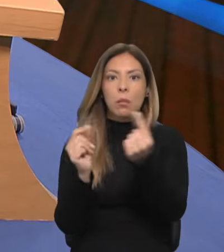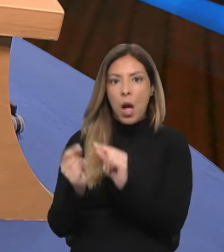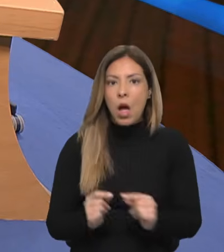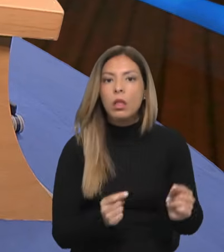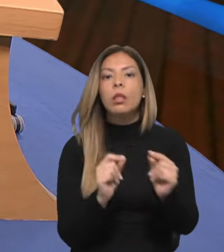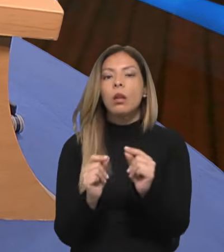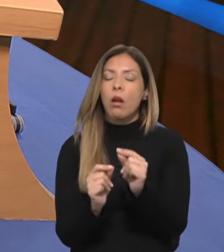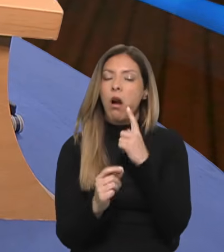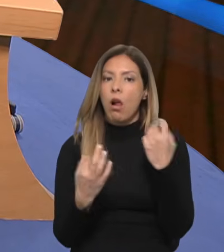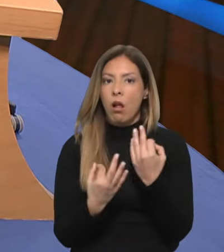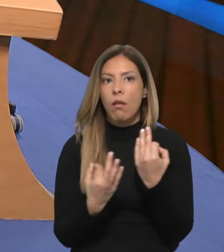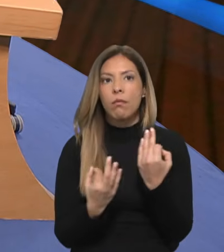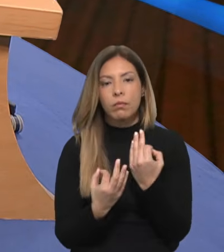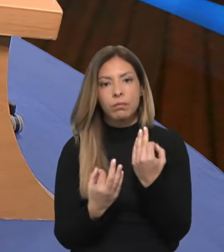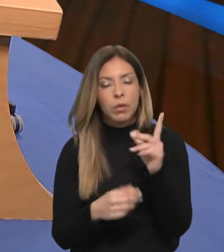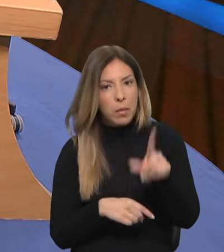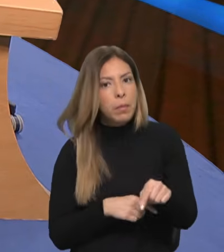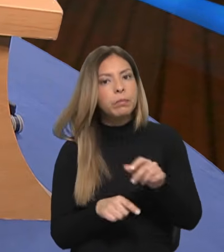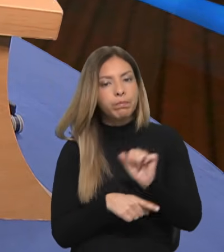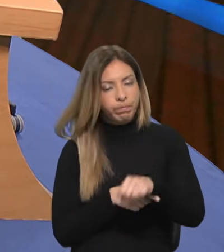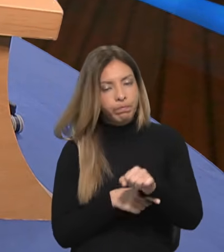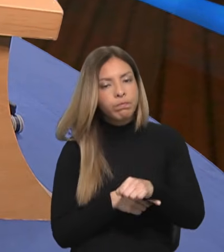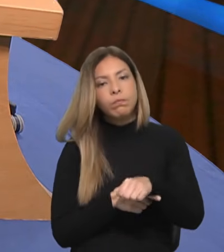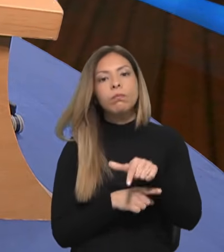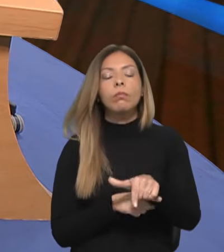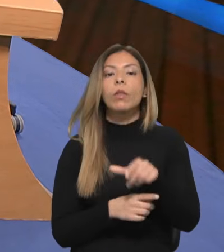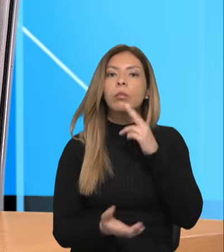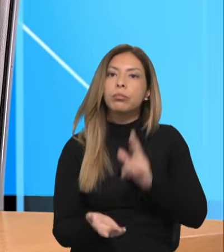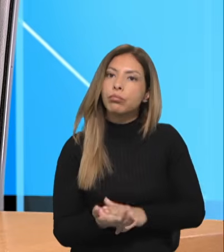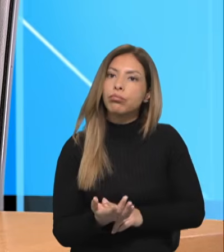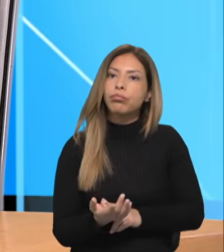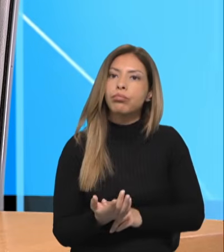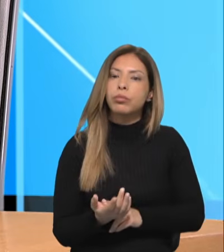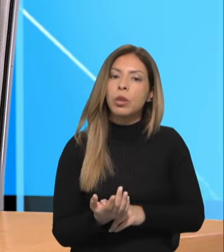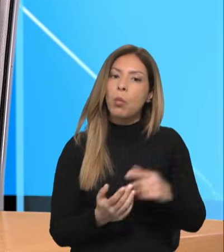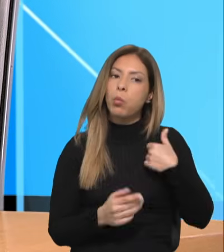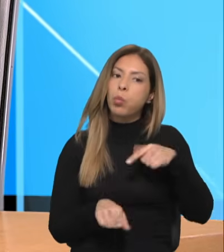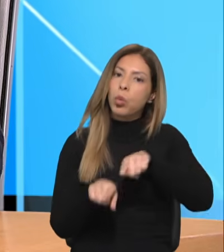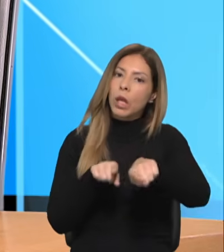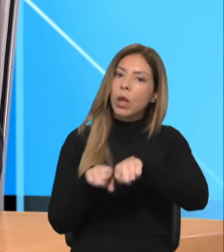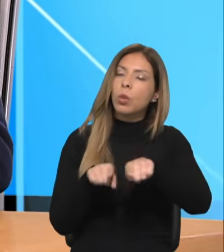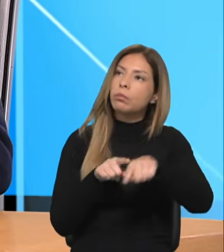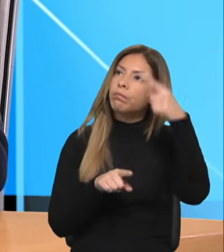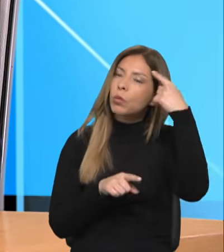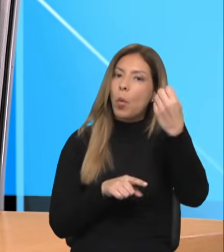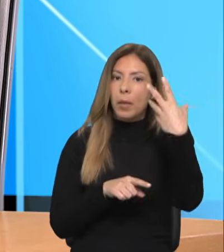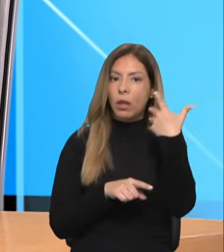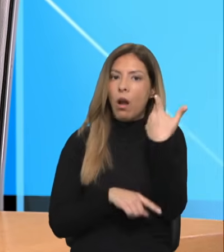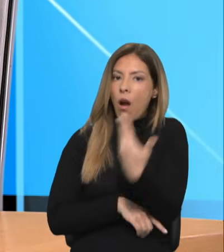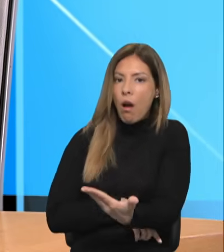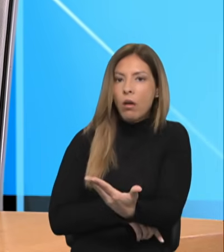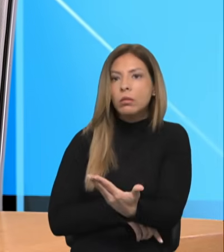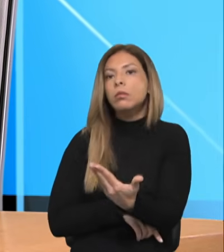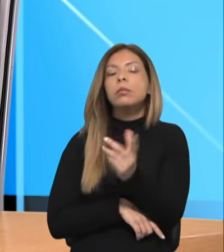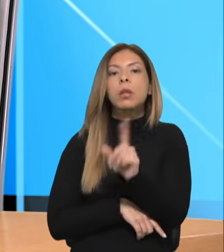público, sim, de tentar que as forças políticas se entendam, tirando aquela